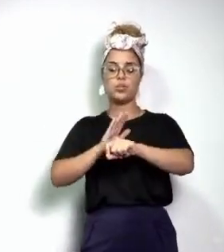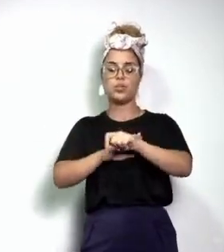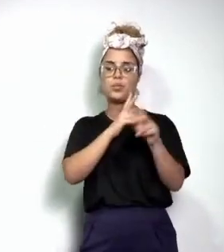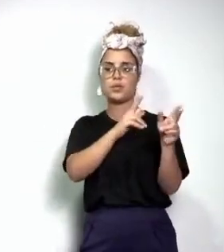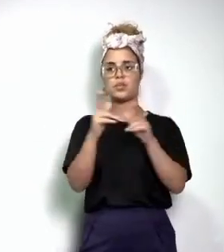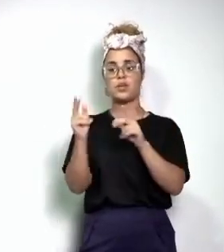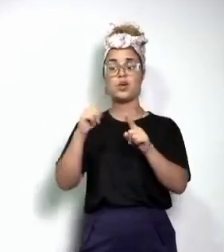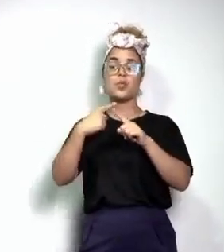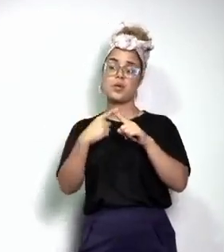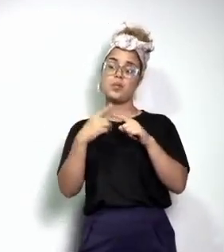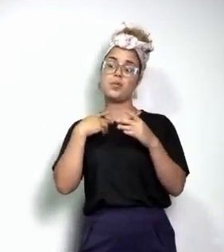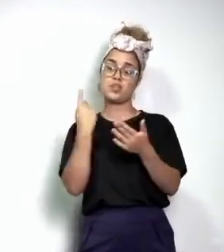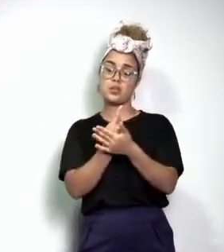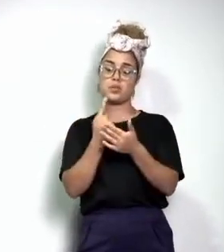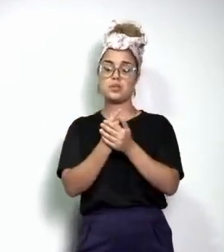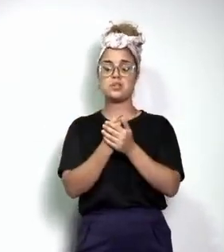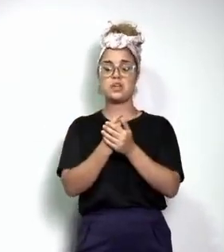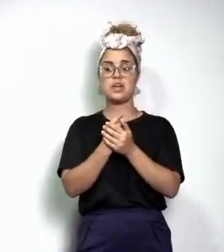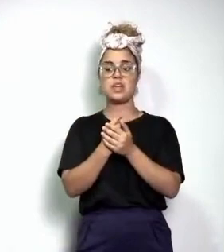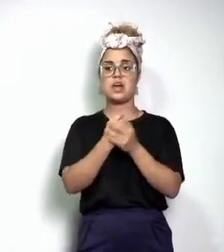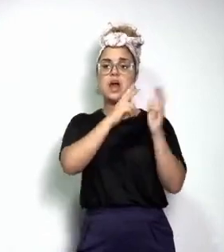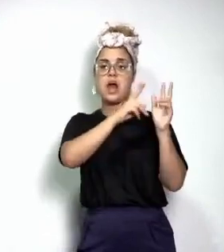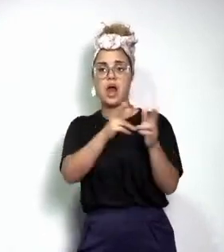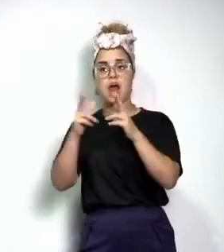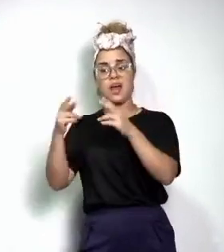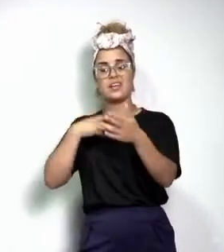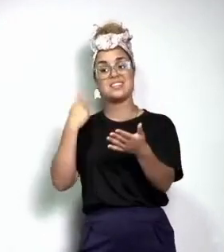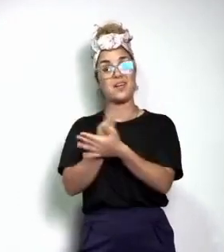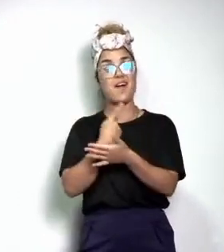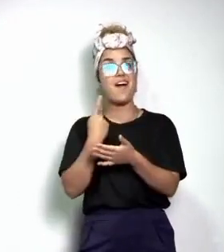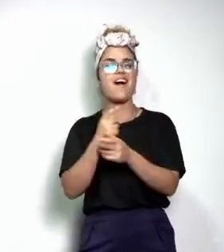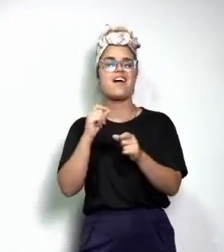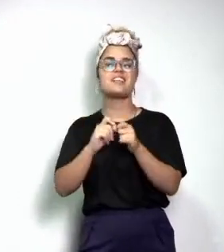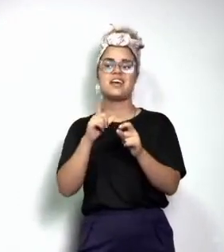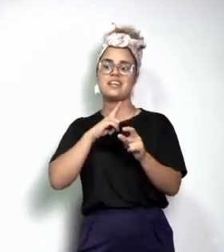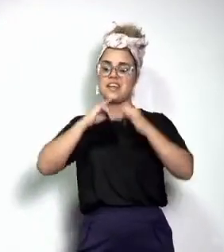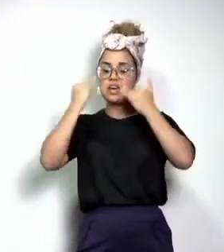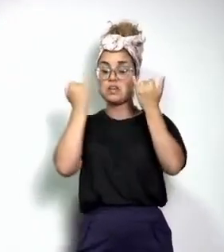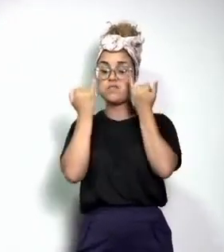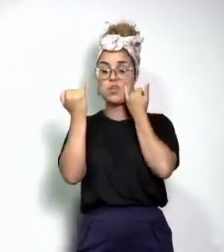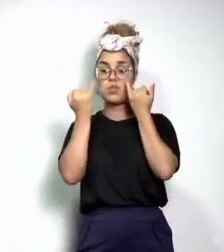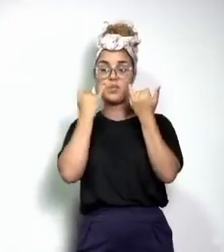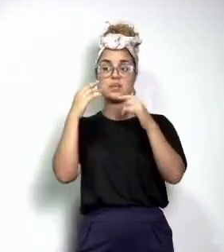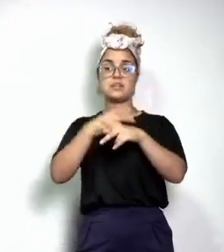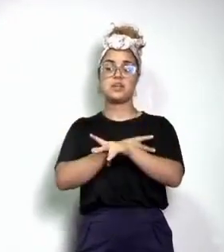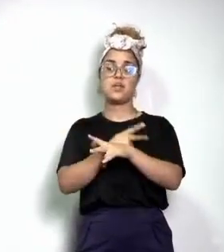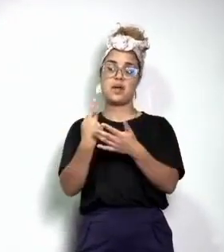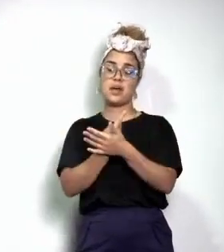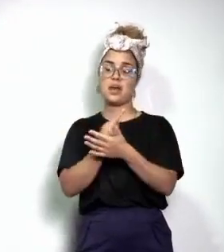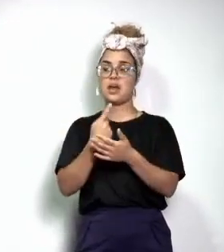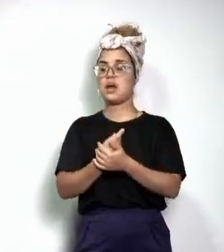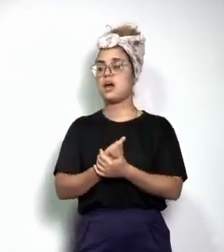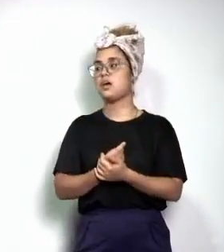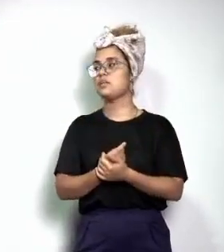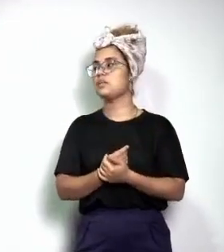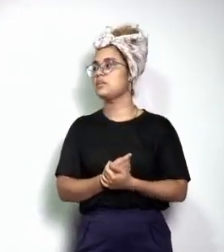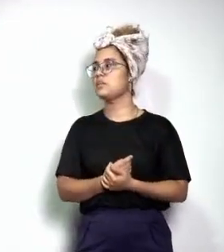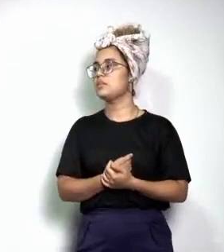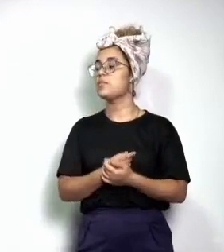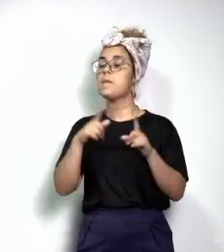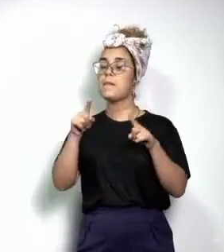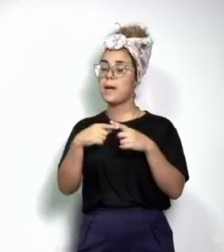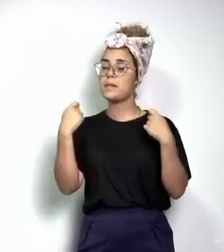syncando de forma errada. Então, a gente tem essa informação de que está sendo batida uma segunda claquete.